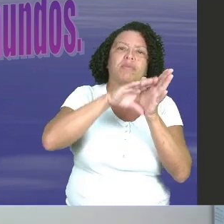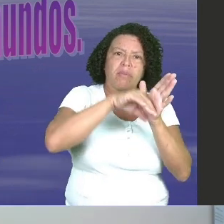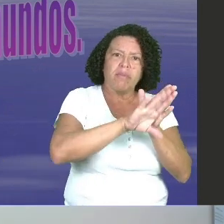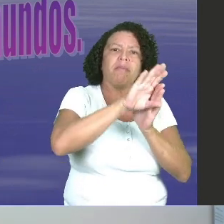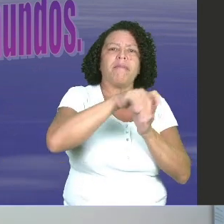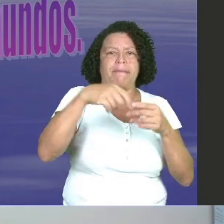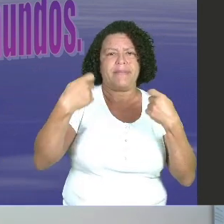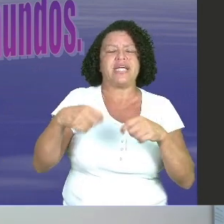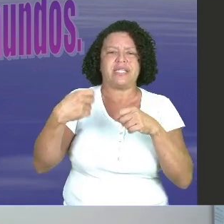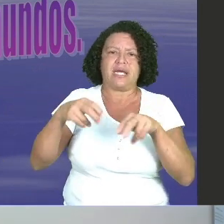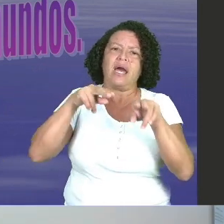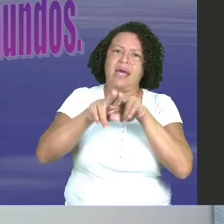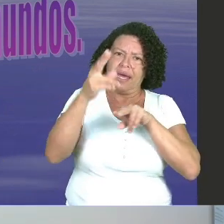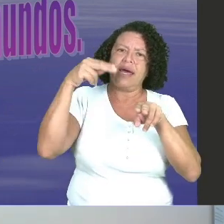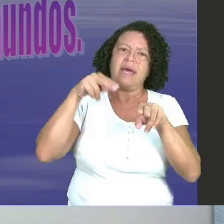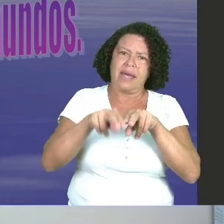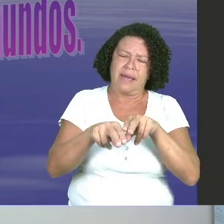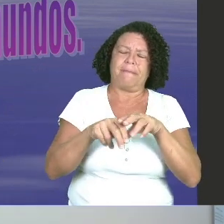expiações.